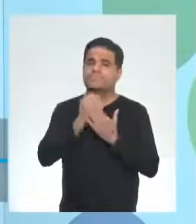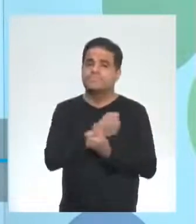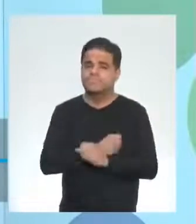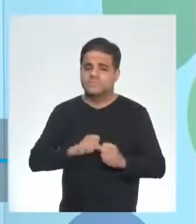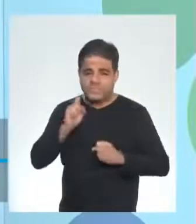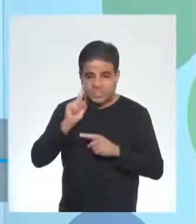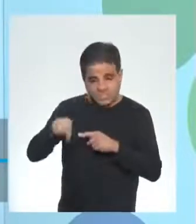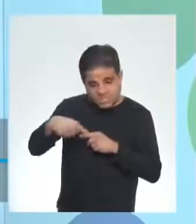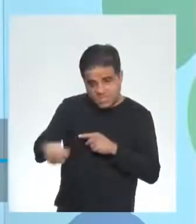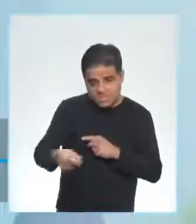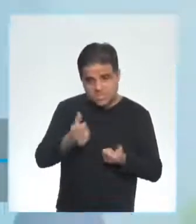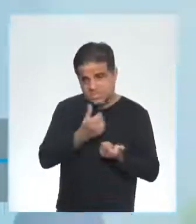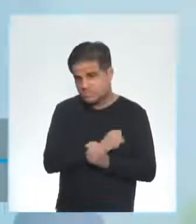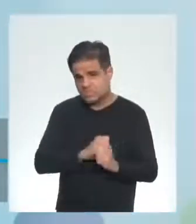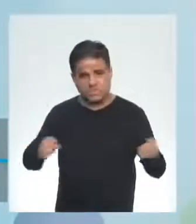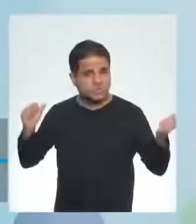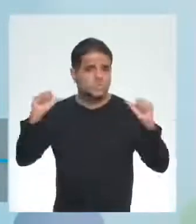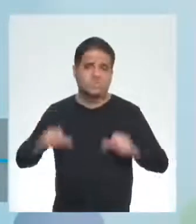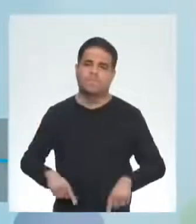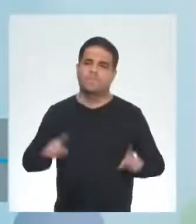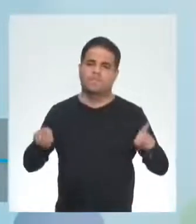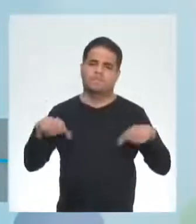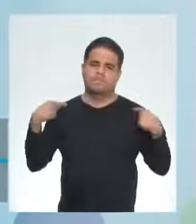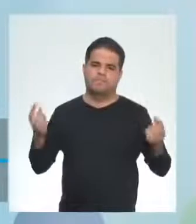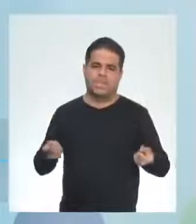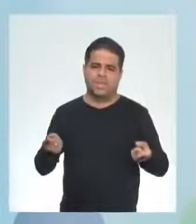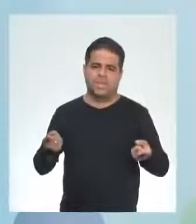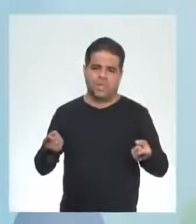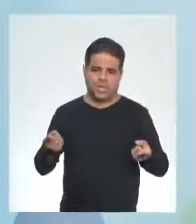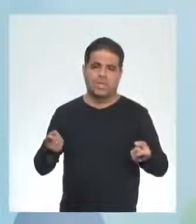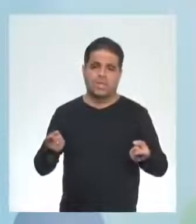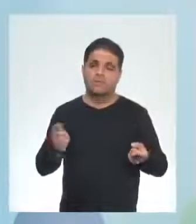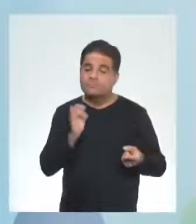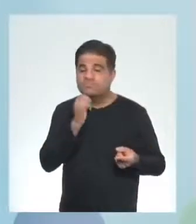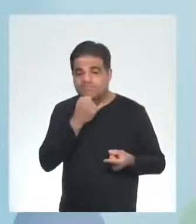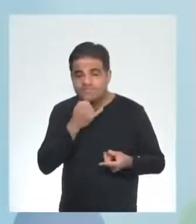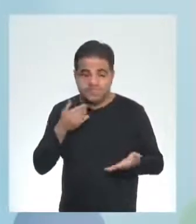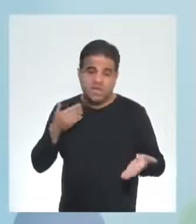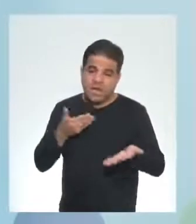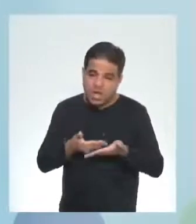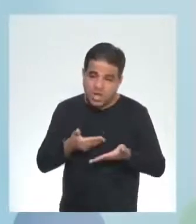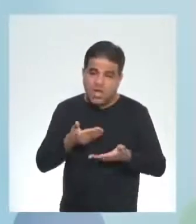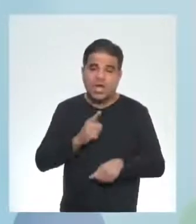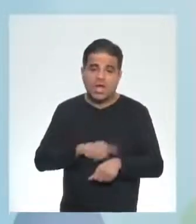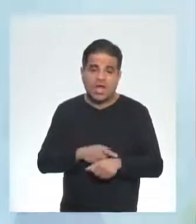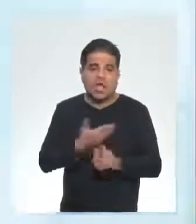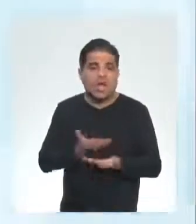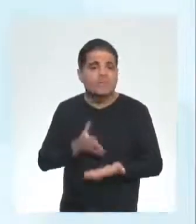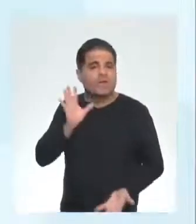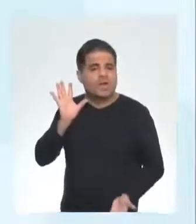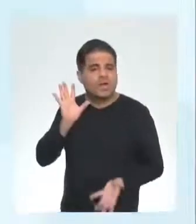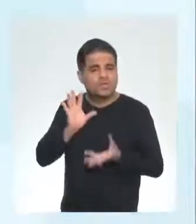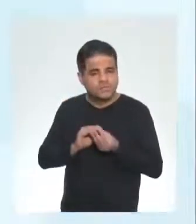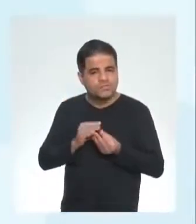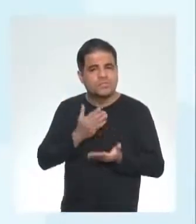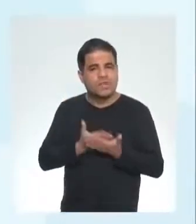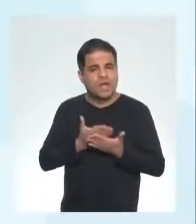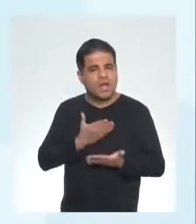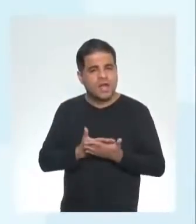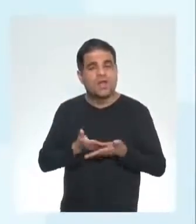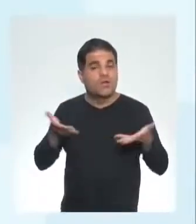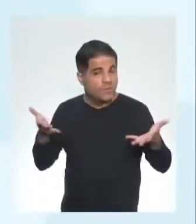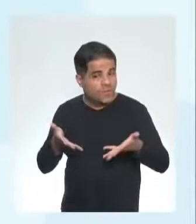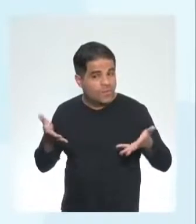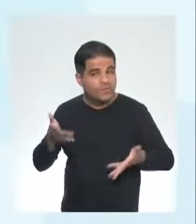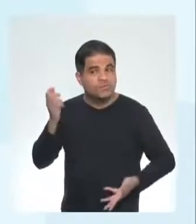dia seguinte, assim por diante. Exato, isso mesmo. E aí, gente, né, infelizmente a nossa aula está acabando, então um resuminho da nossa aula aí para você. Hoje